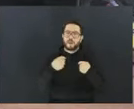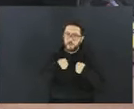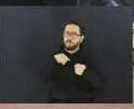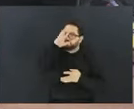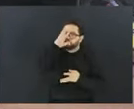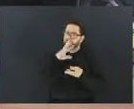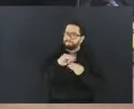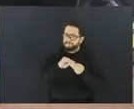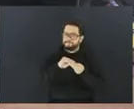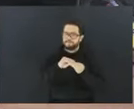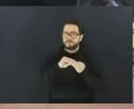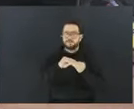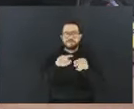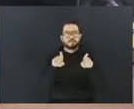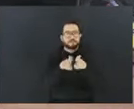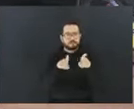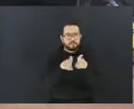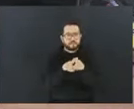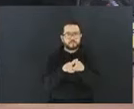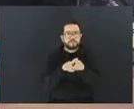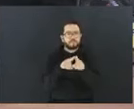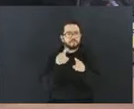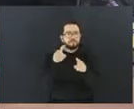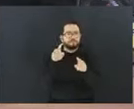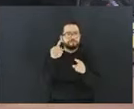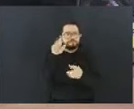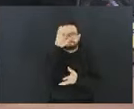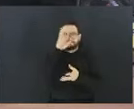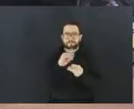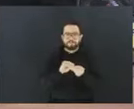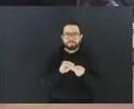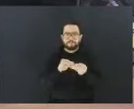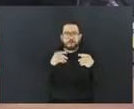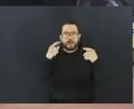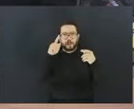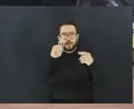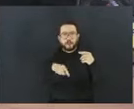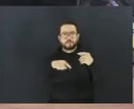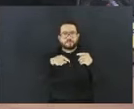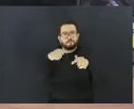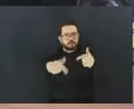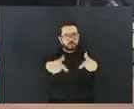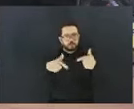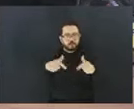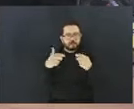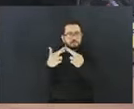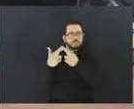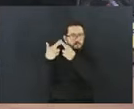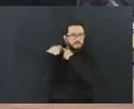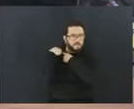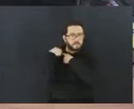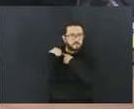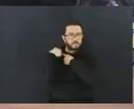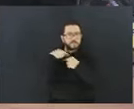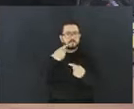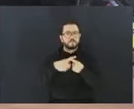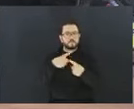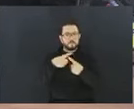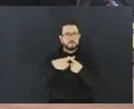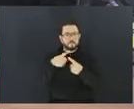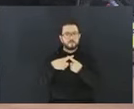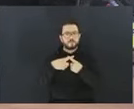que uma base fixa traz para uma região, mas eu acredito que com essa aplicação do policiamento de proximidade, a gente